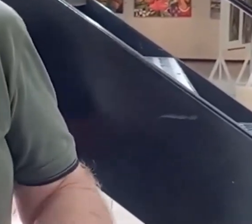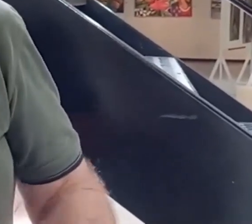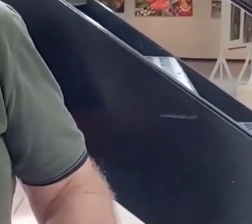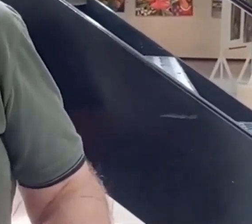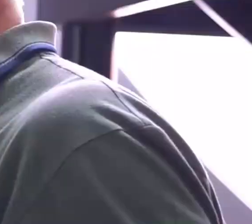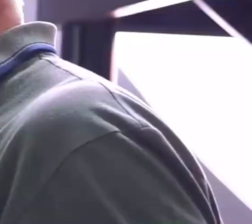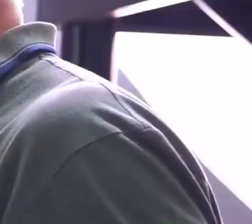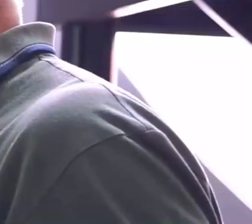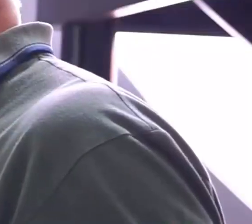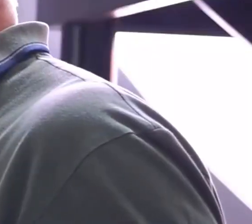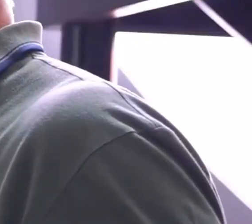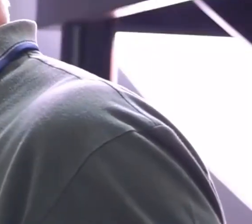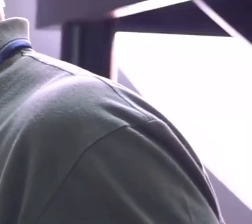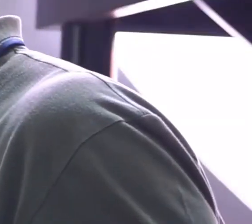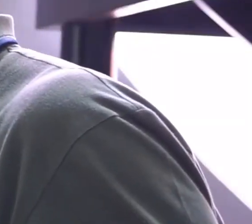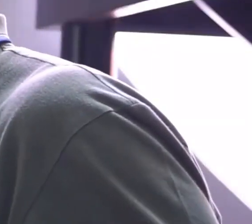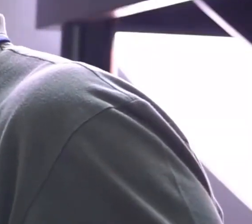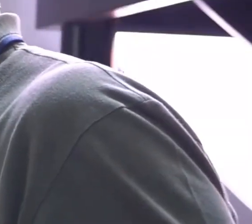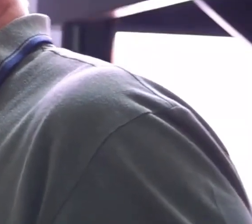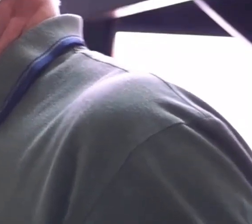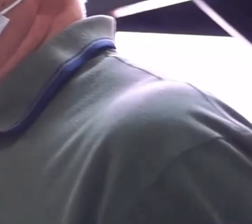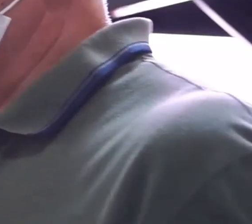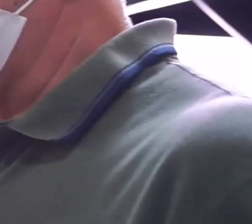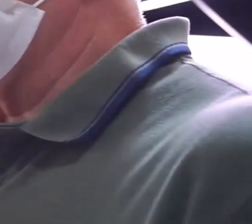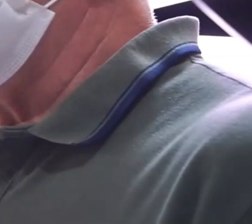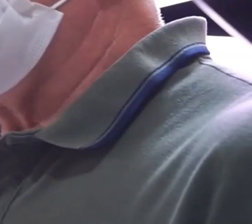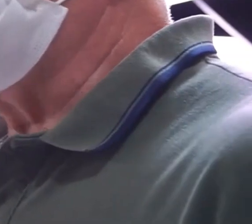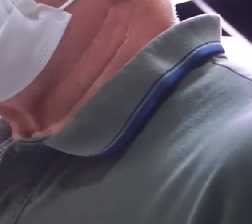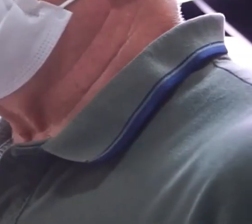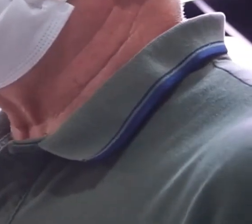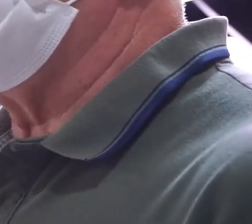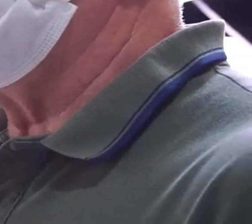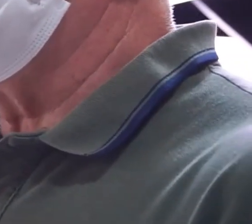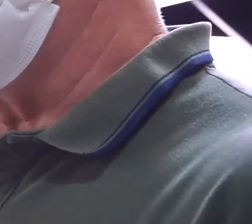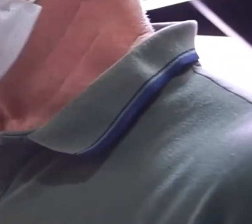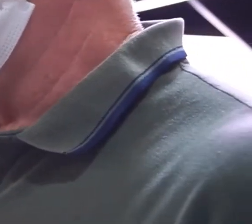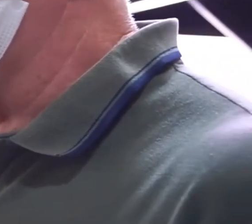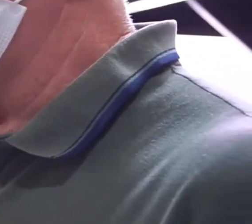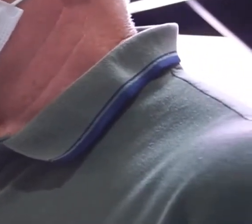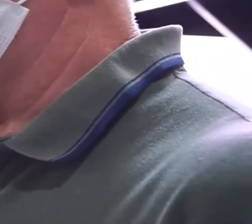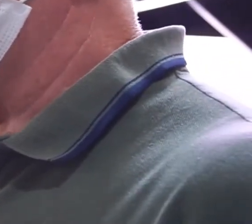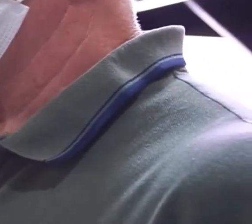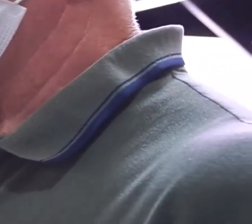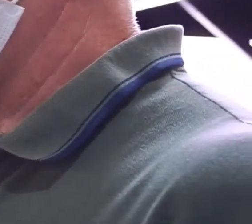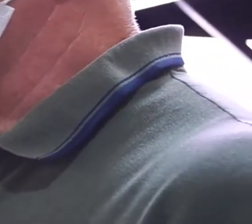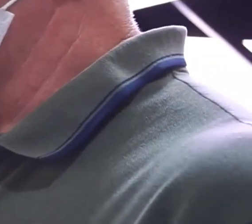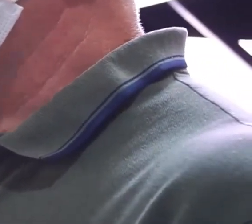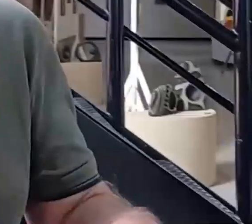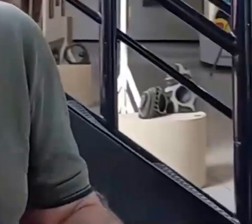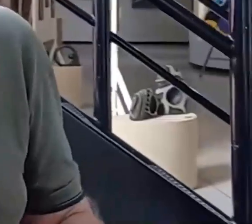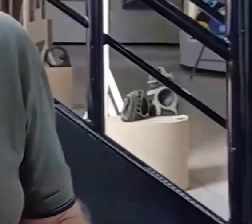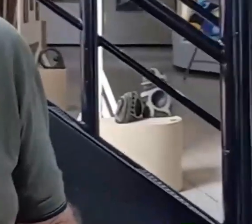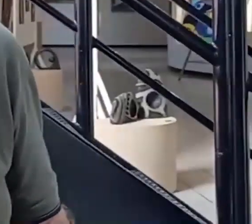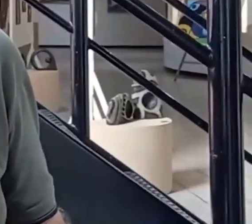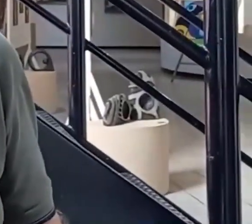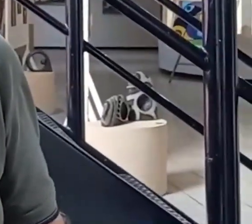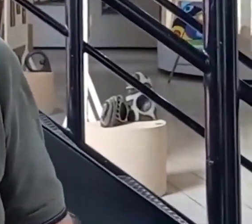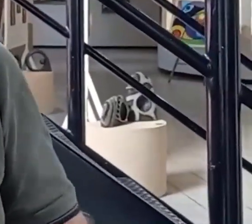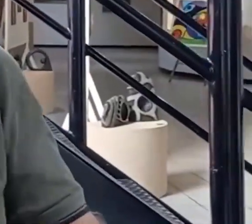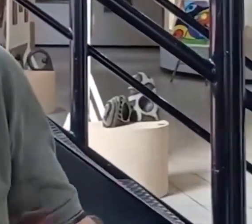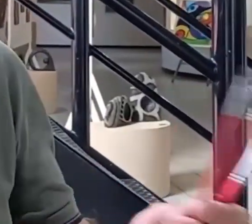fiz os primeiros há 20 anos atrás, eu não gostei. Eu não achava que a minha técnica estava de acordo. Aí hoje eu